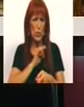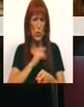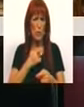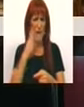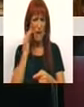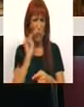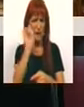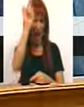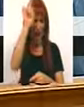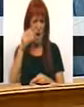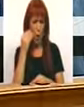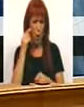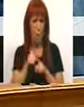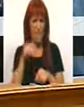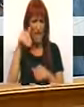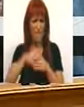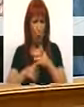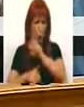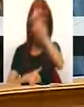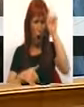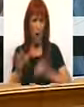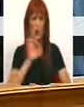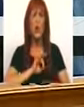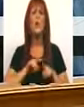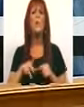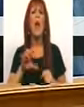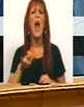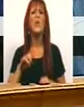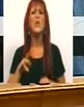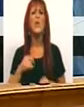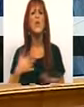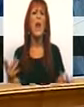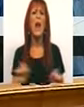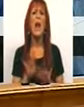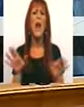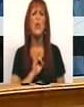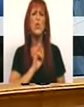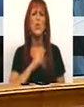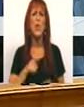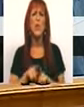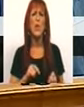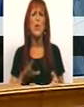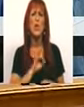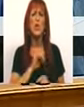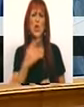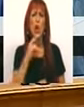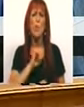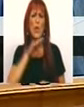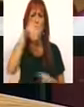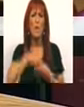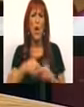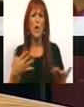ganhar da forma como vai estar o placar zé da óbvia de que o senhor obviamente que eu só posso estar